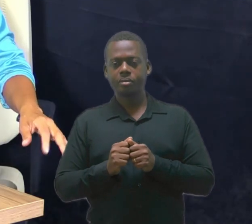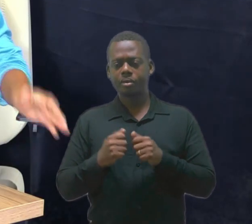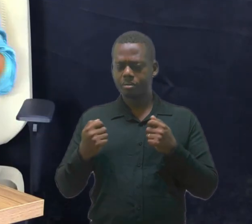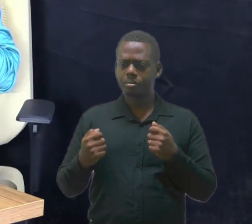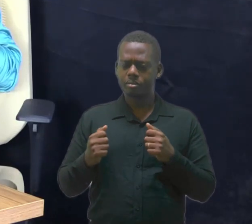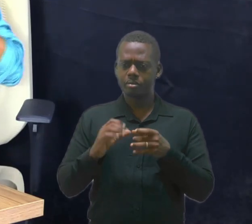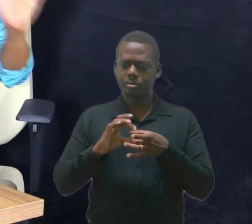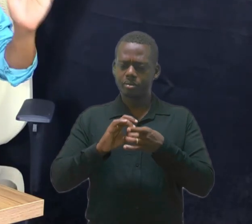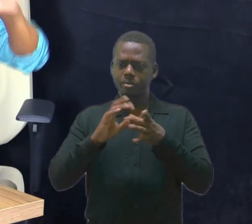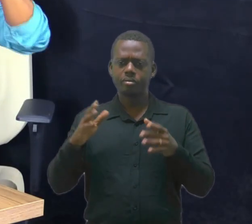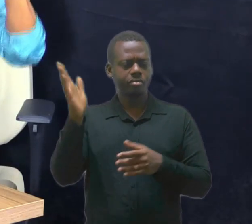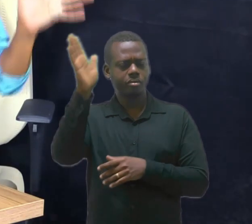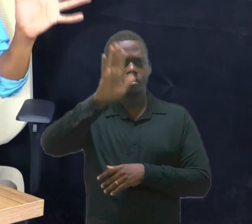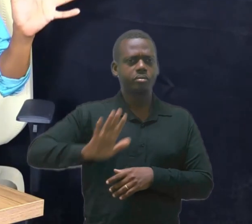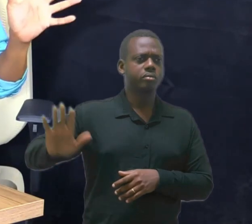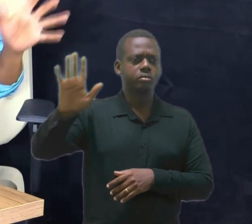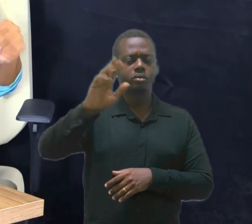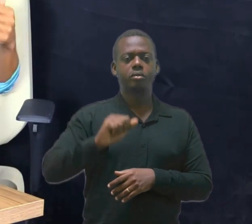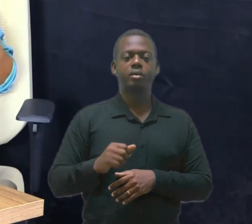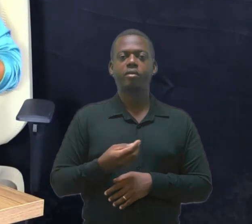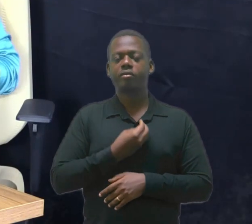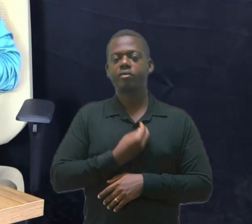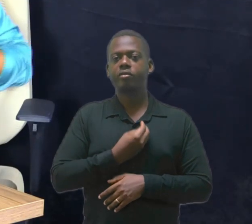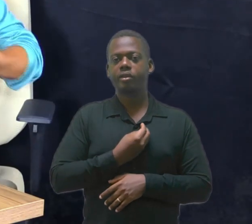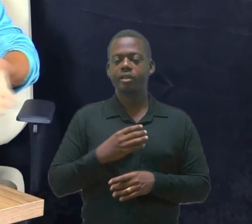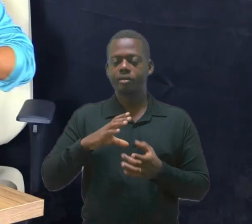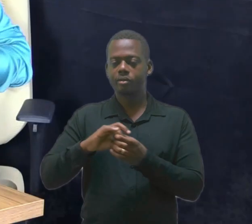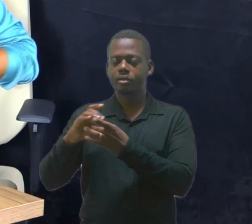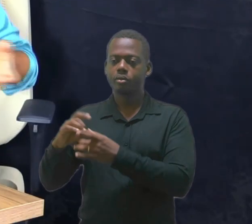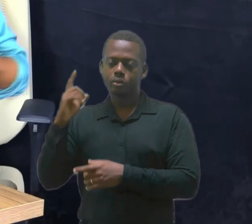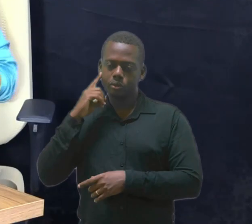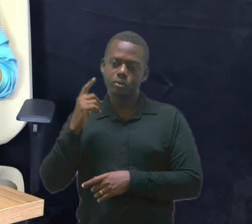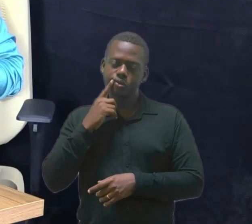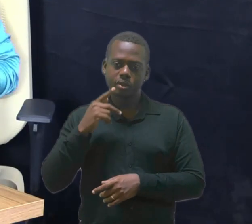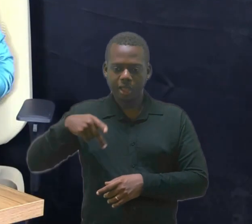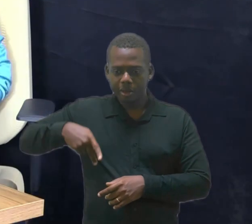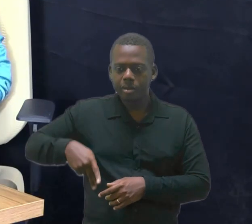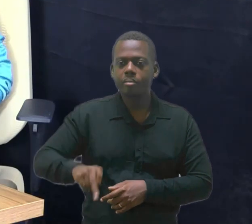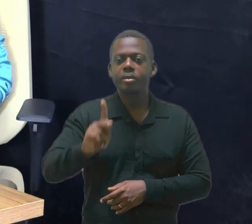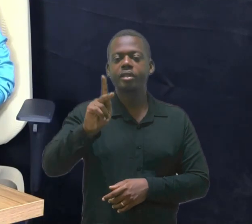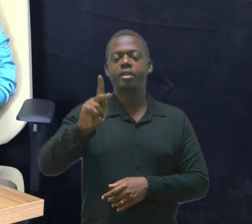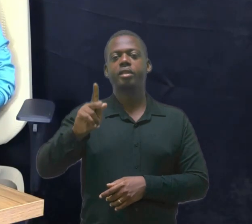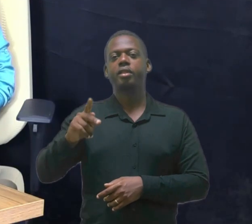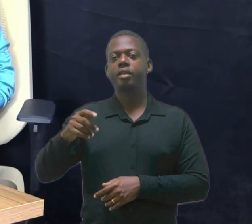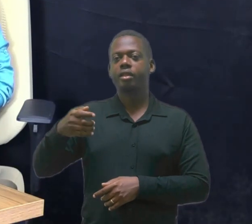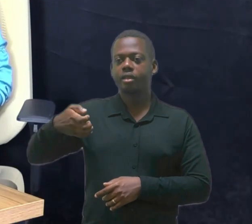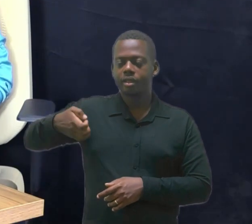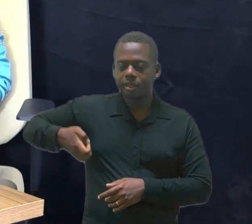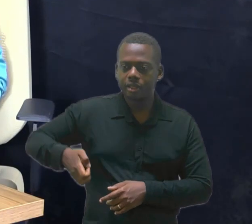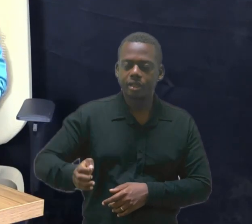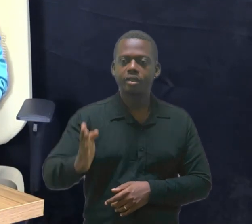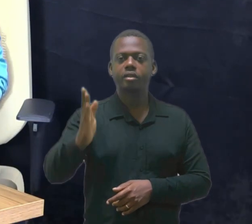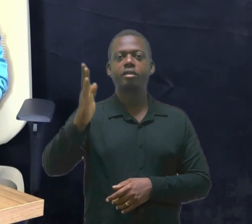dizer que não possa, não, porque eu posso interpretar em qualquer lugar do Brasil. Mas a gente vive nesse contexto aqui com o surdo. Por exemplo, eu vou fazer o bairro da